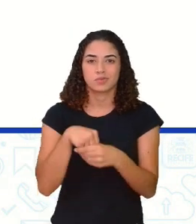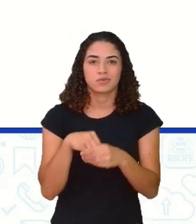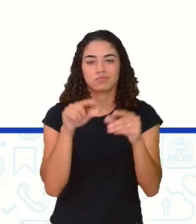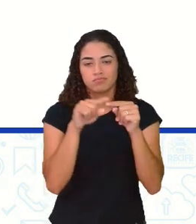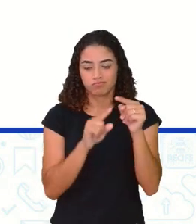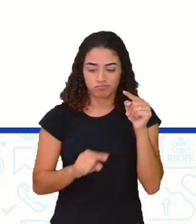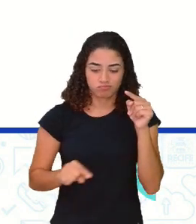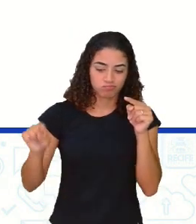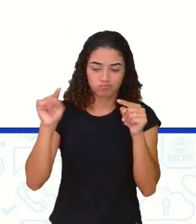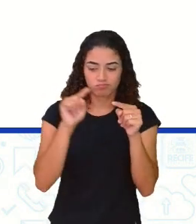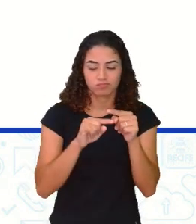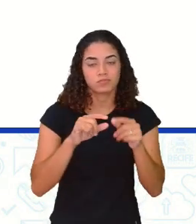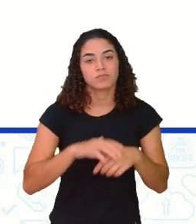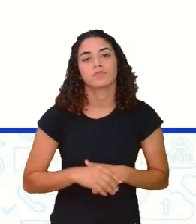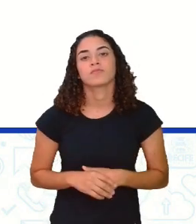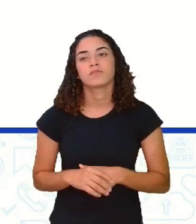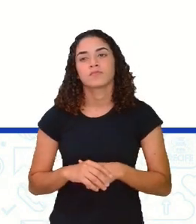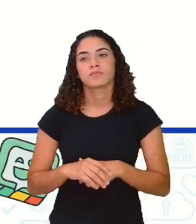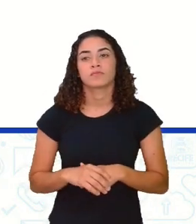circunferência.